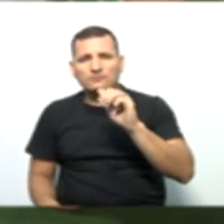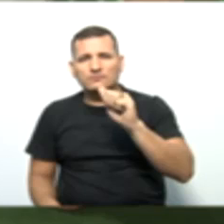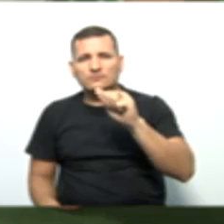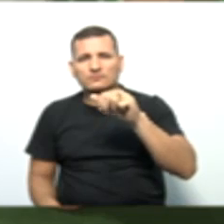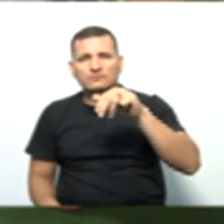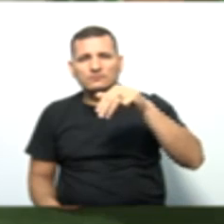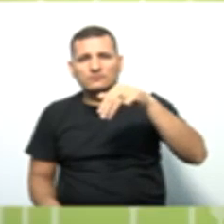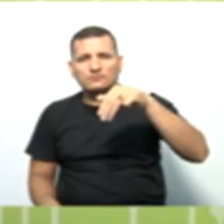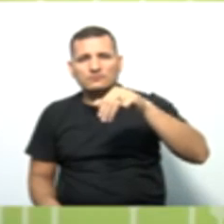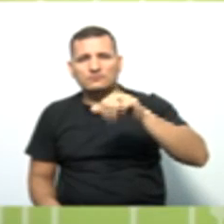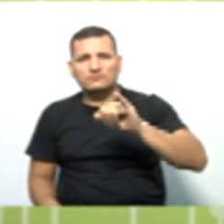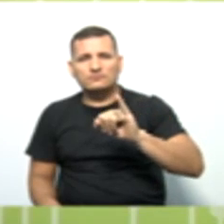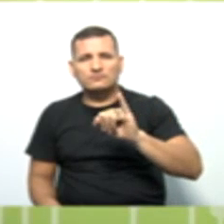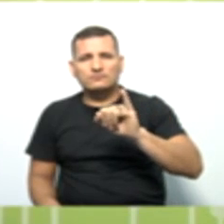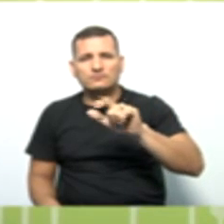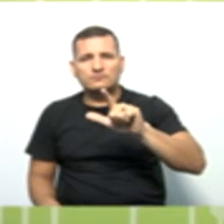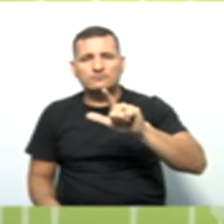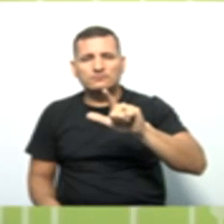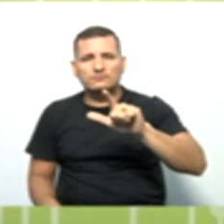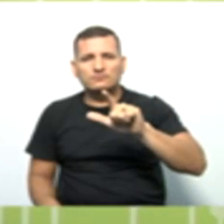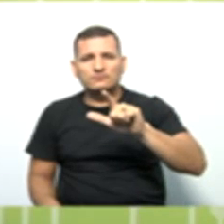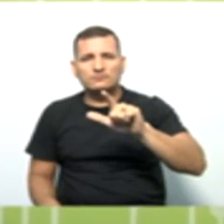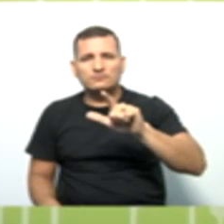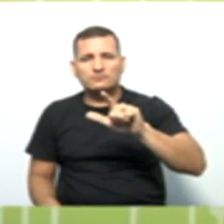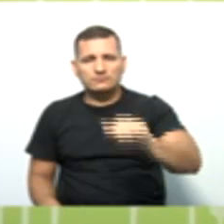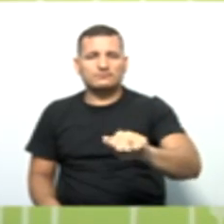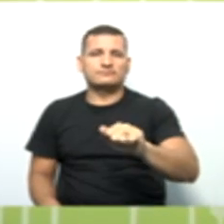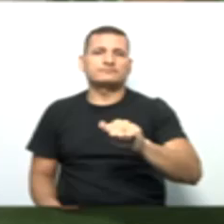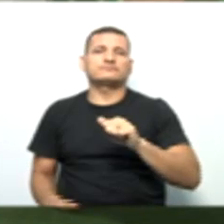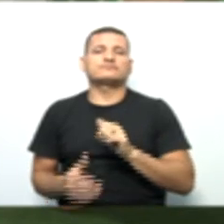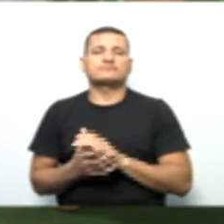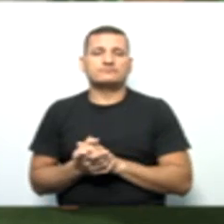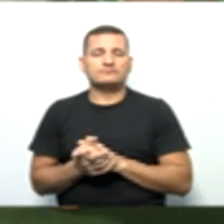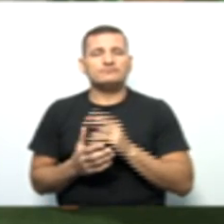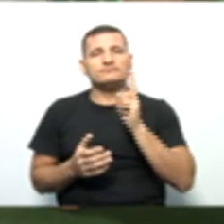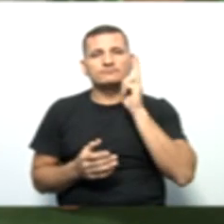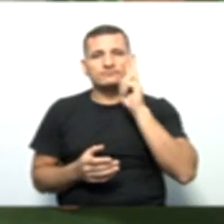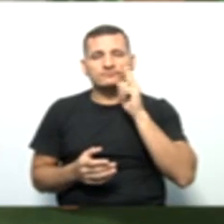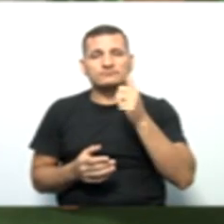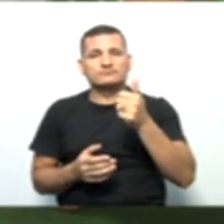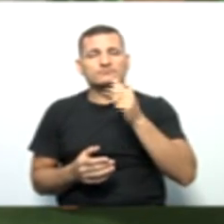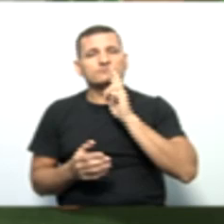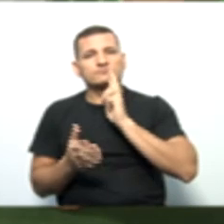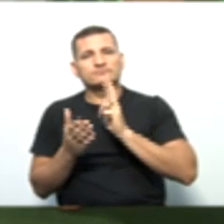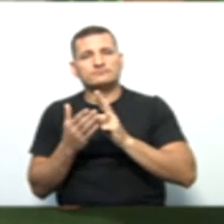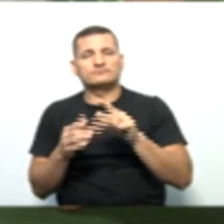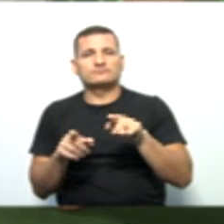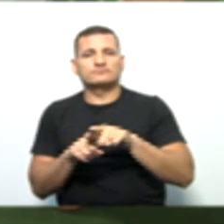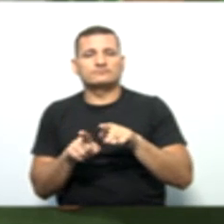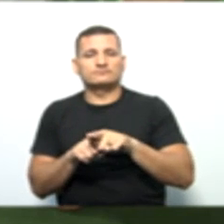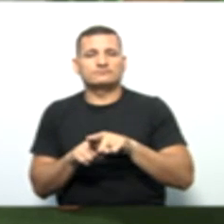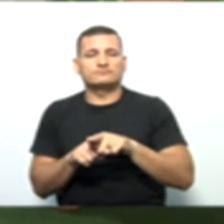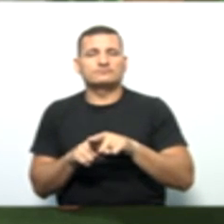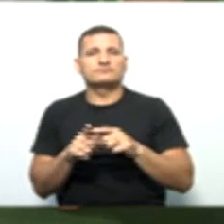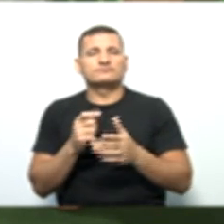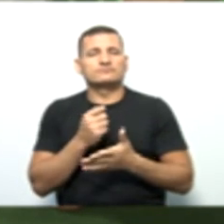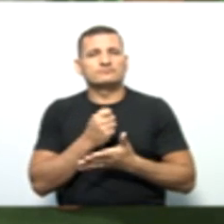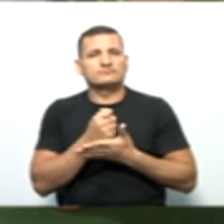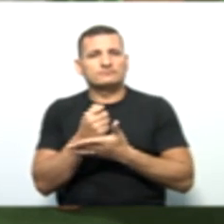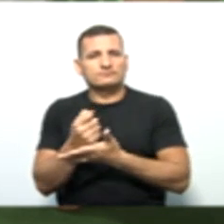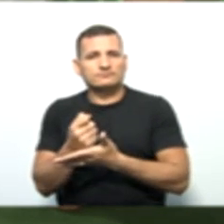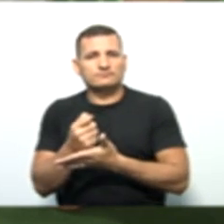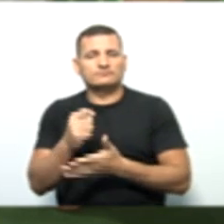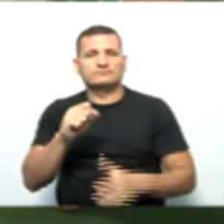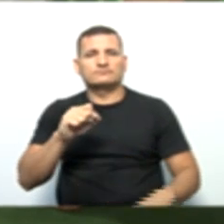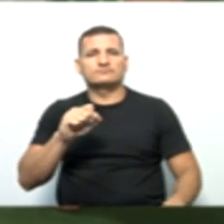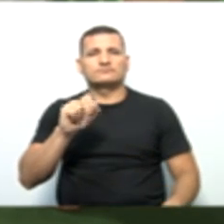aquela resposta bem grande, Camille. bem elaborada. Camille. Eu lembro da primeira resposta também, que fala da questão lá mais do suporte, né? Para